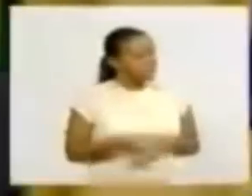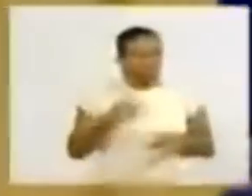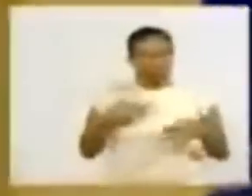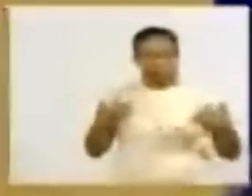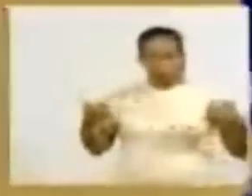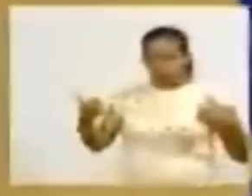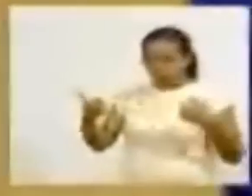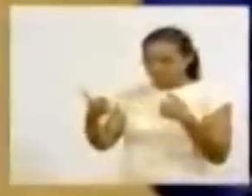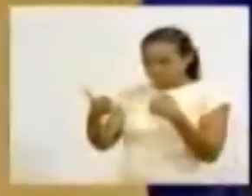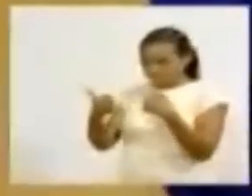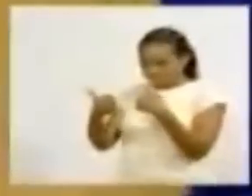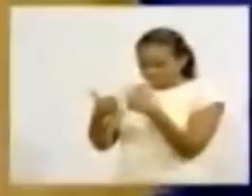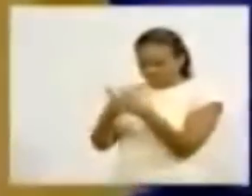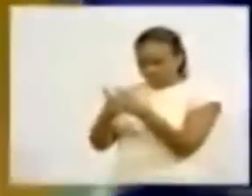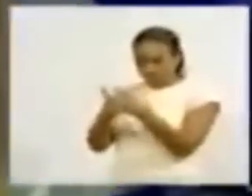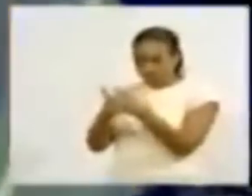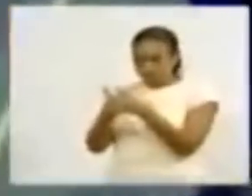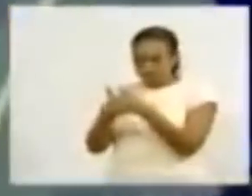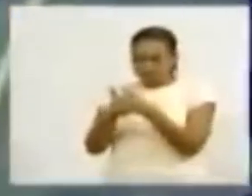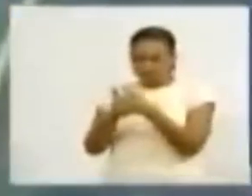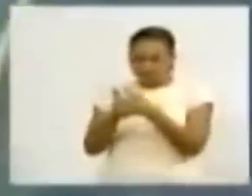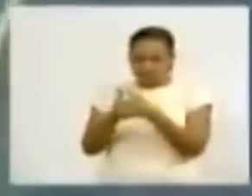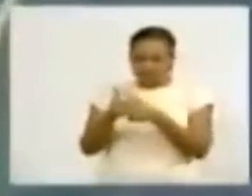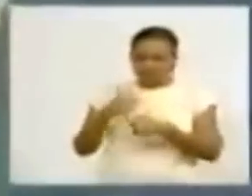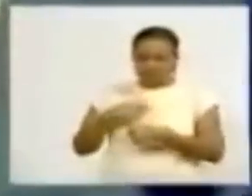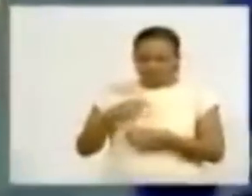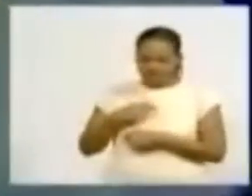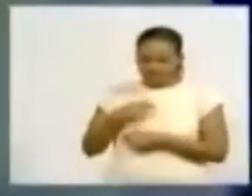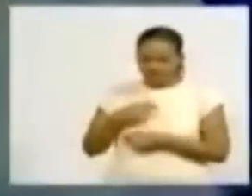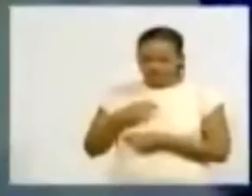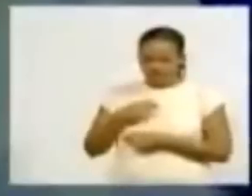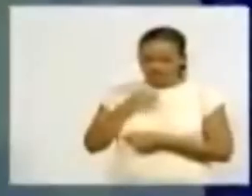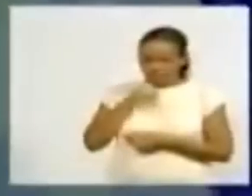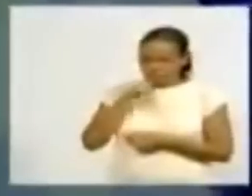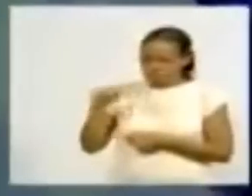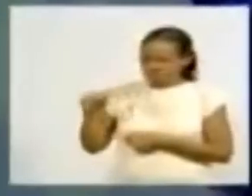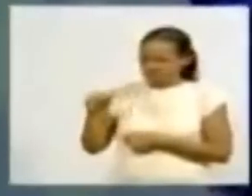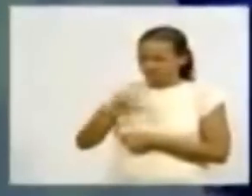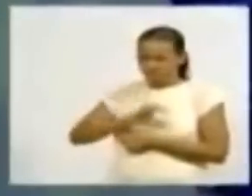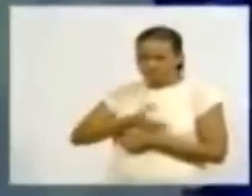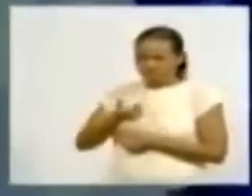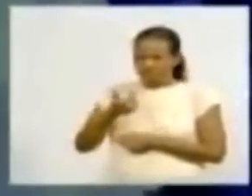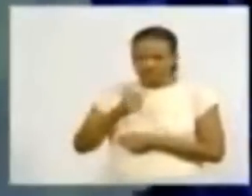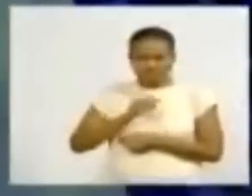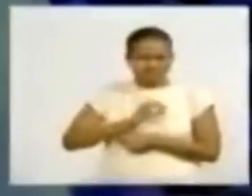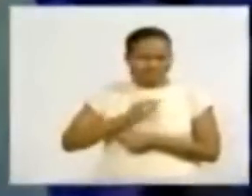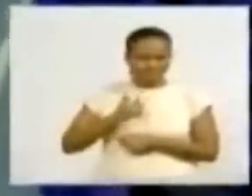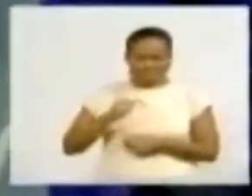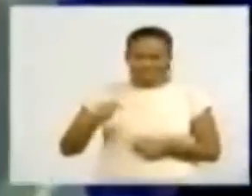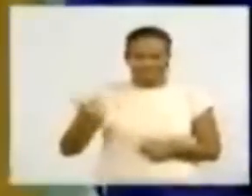Eu me aproximei dele e não tive coragem de contar por que eu estava acordado até uma hora